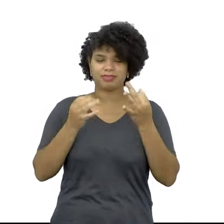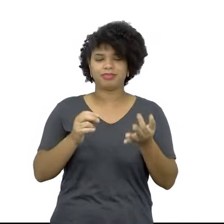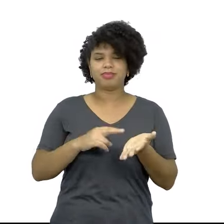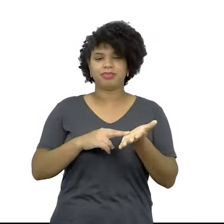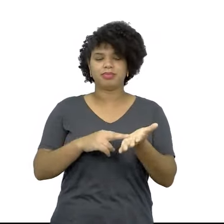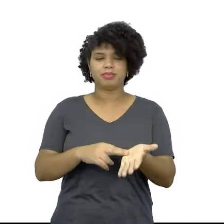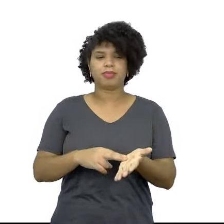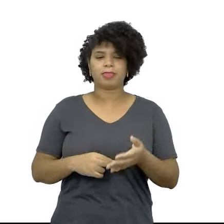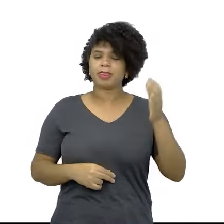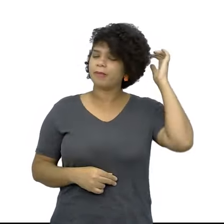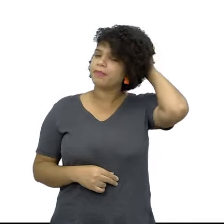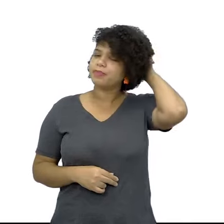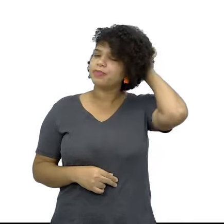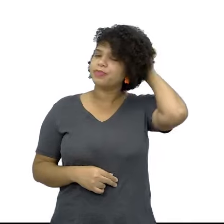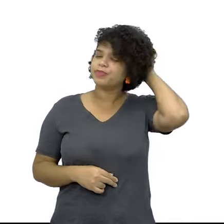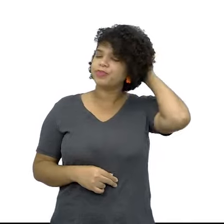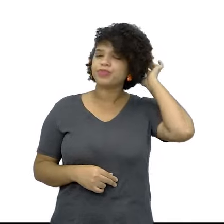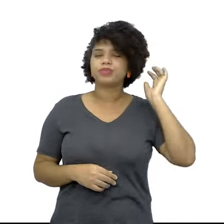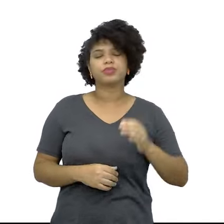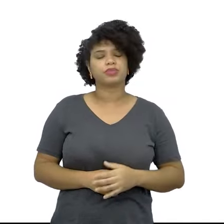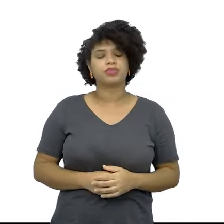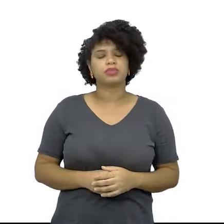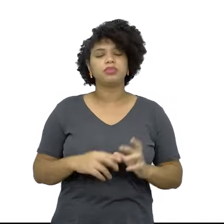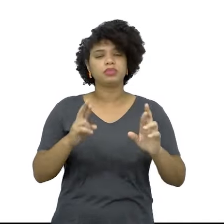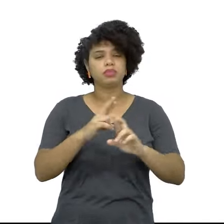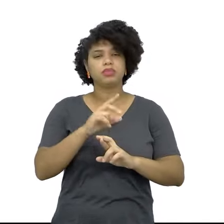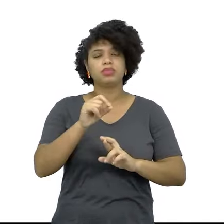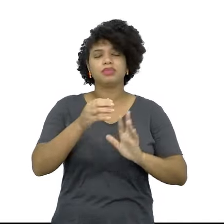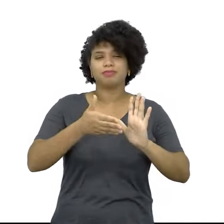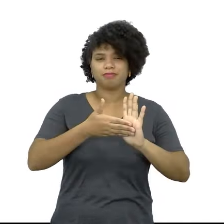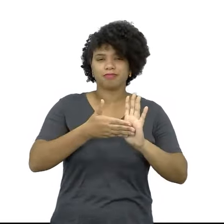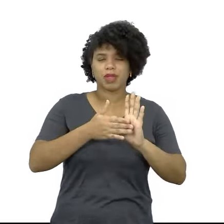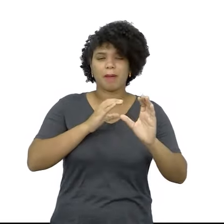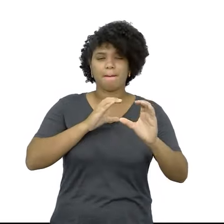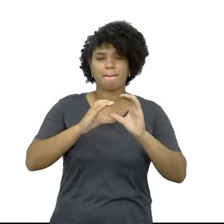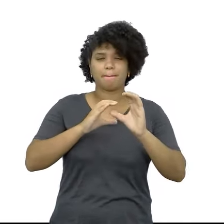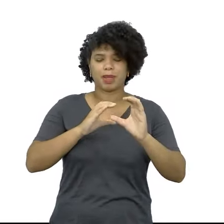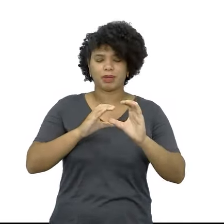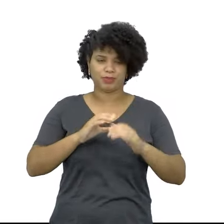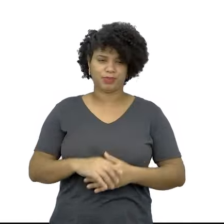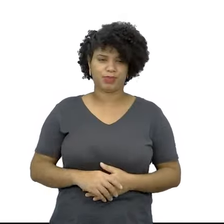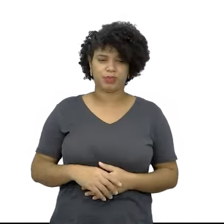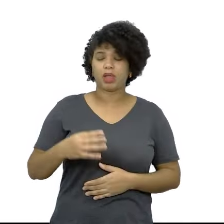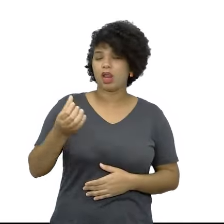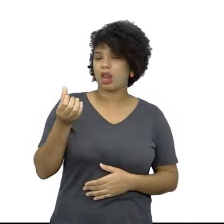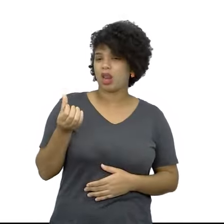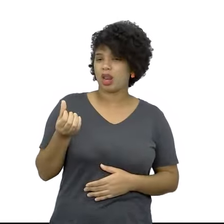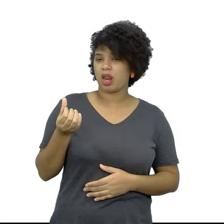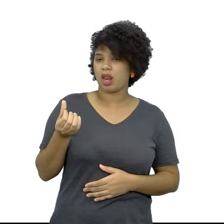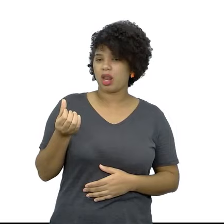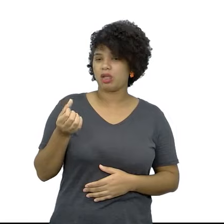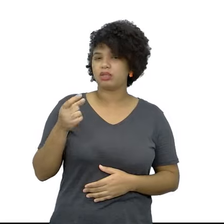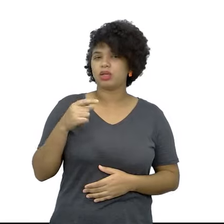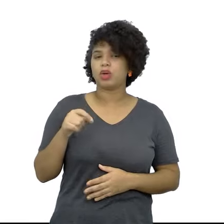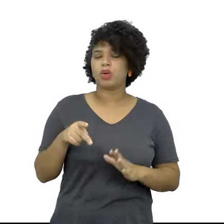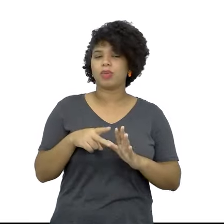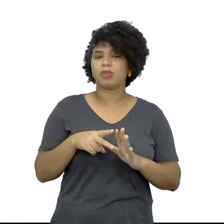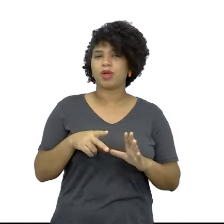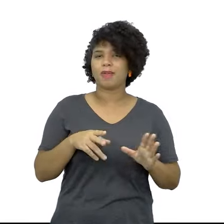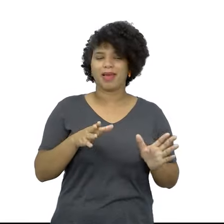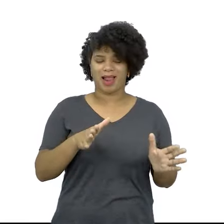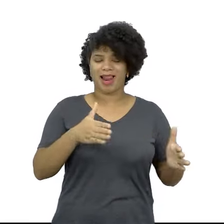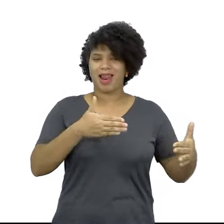né? Sempre atrelado aí ao propósito comunicativo. Na aula 6, a caixa de correio da turma,